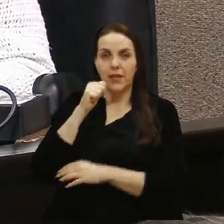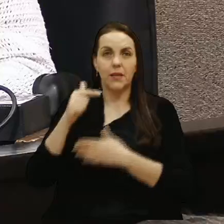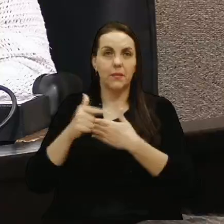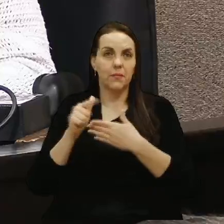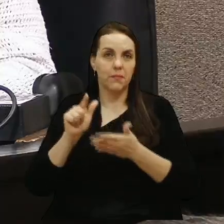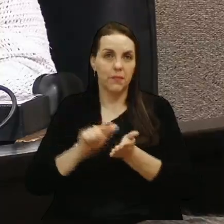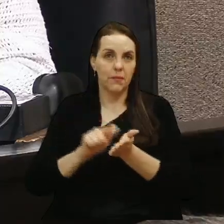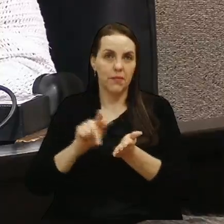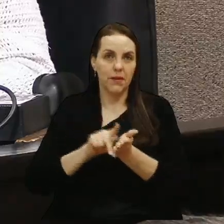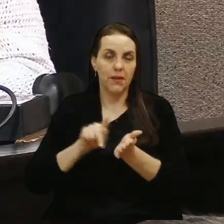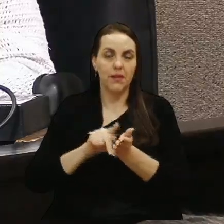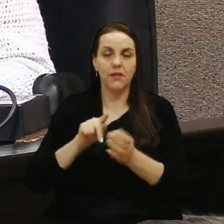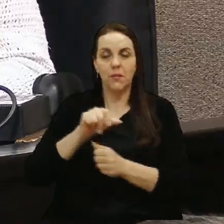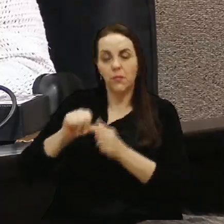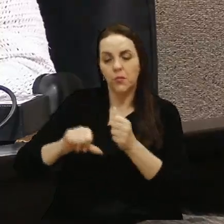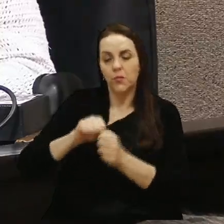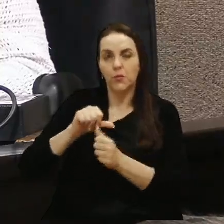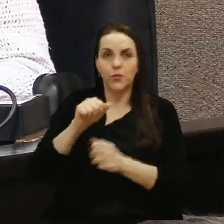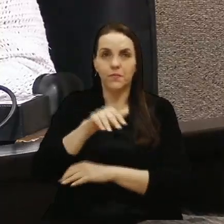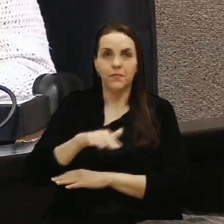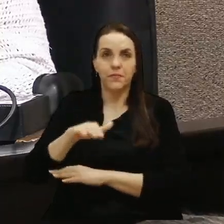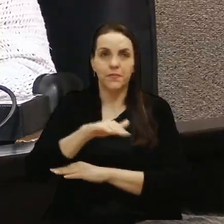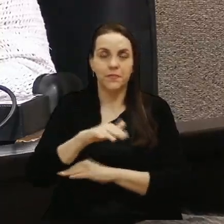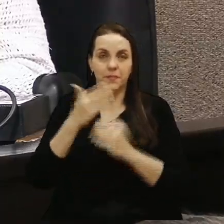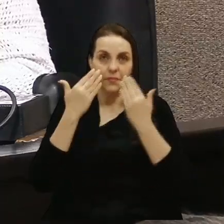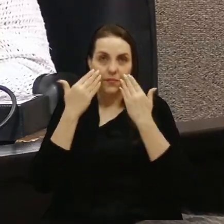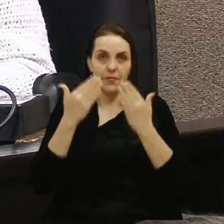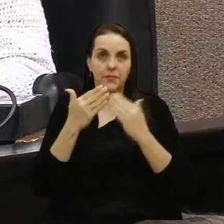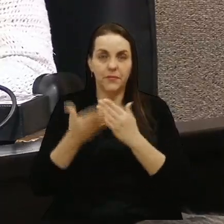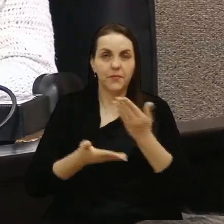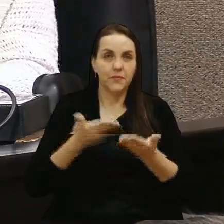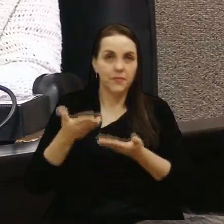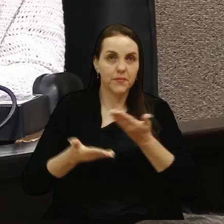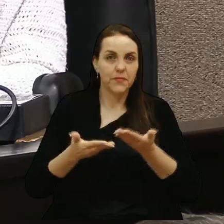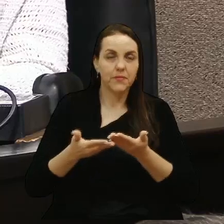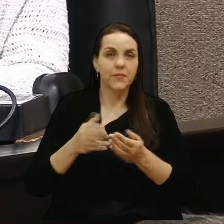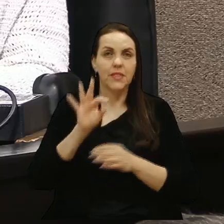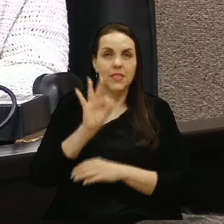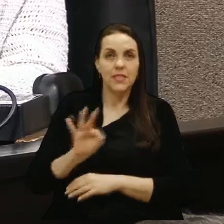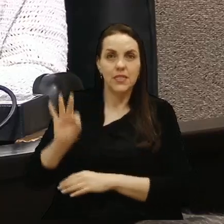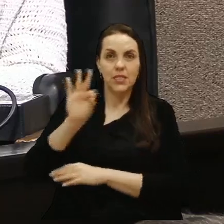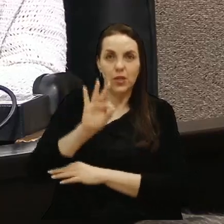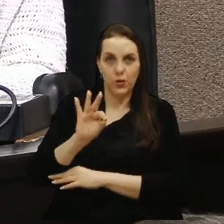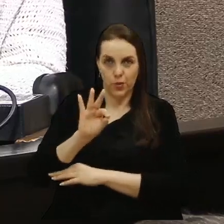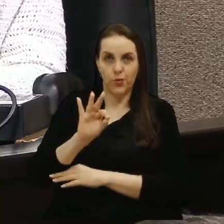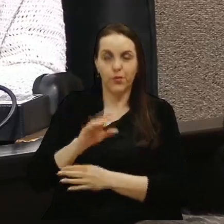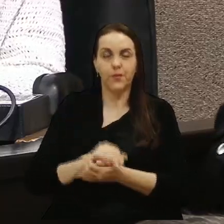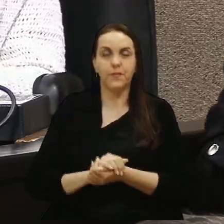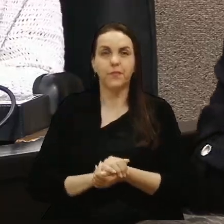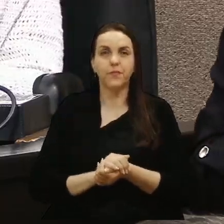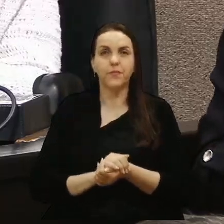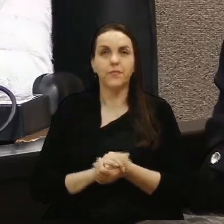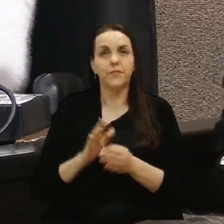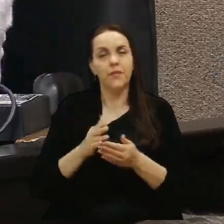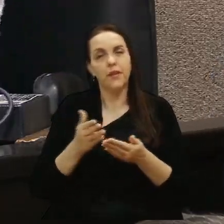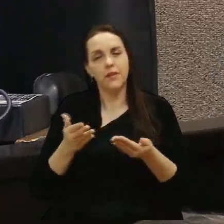o seu espaço e agora está atendendo em frente ao Círculo Operário, ao Plano de Saúde.